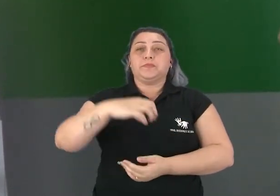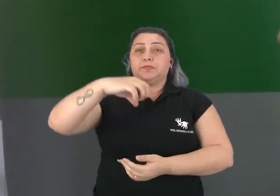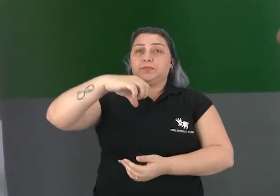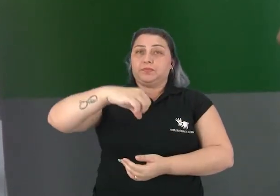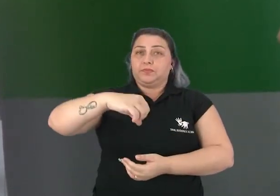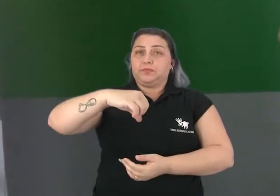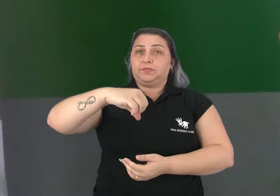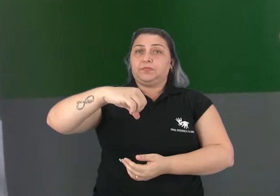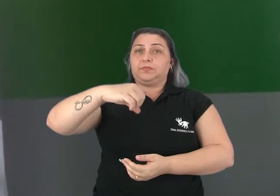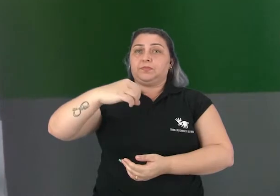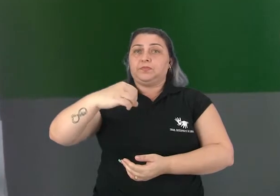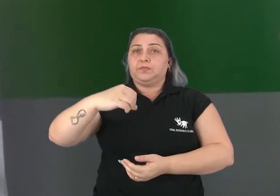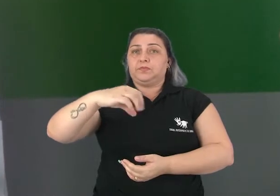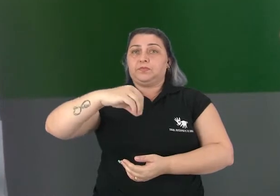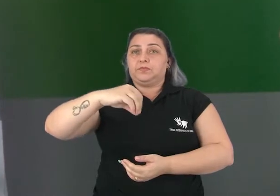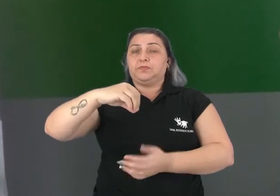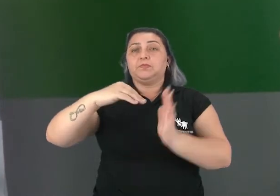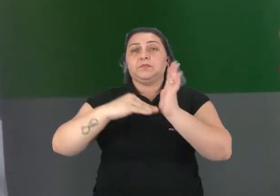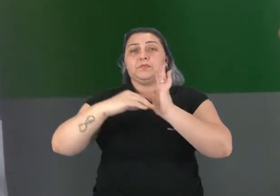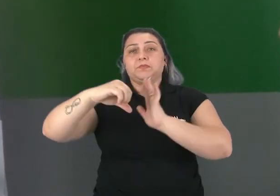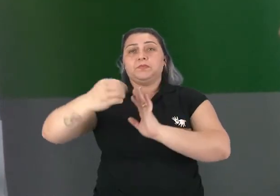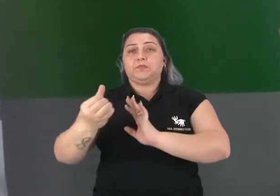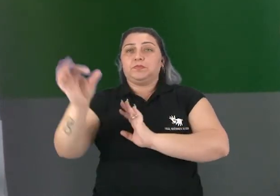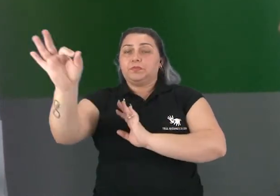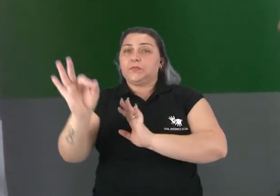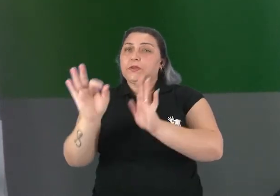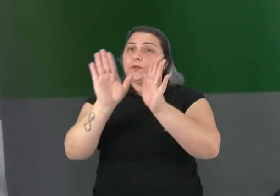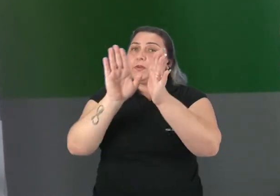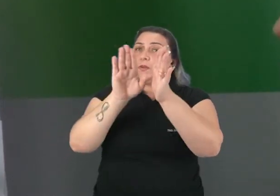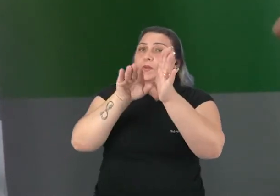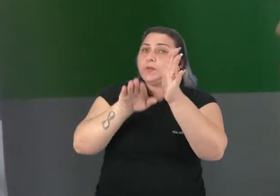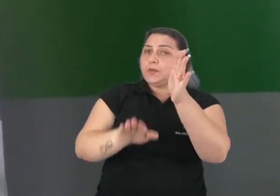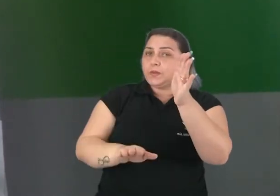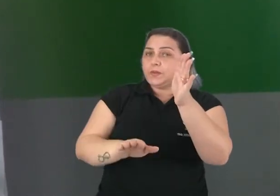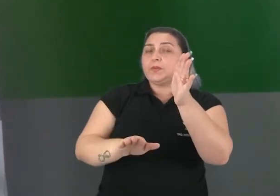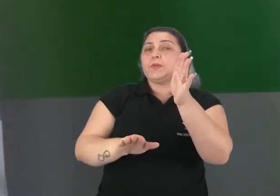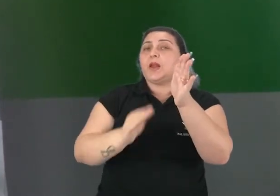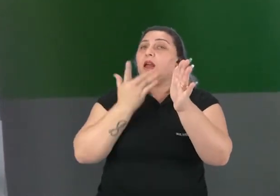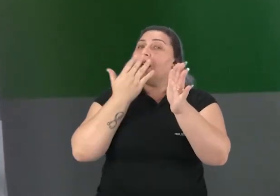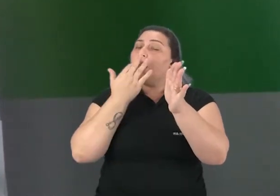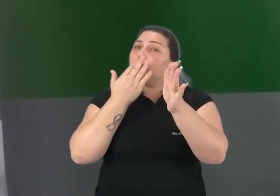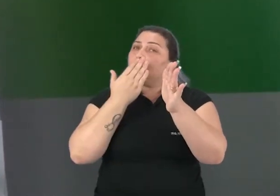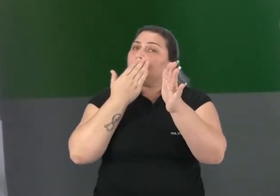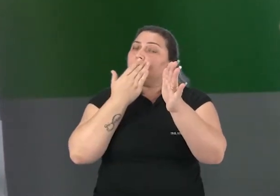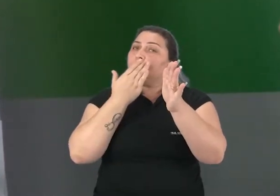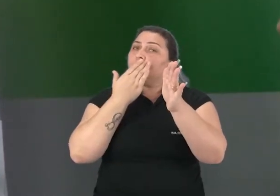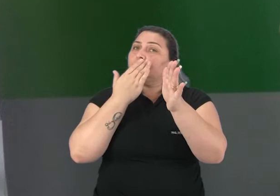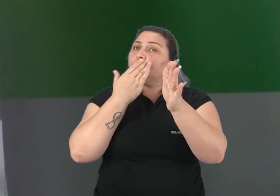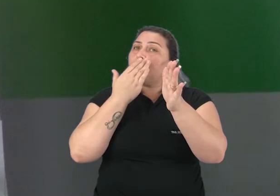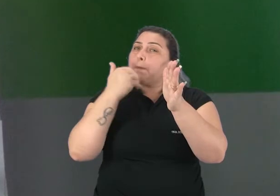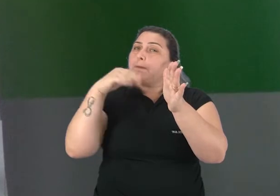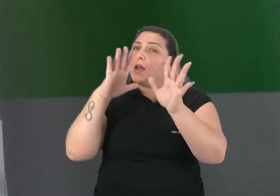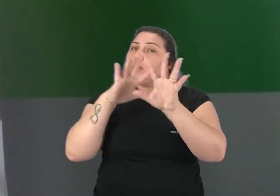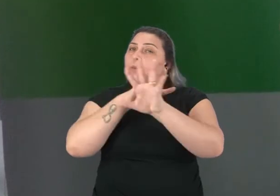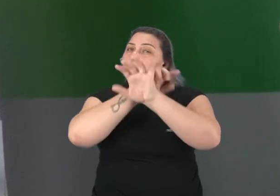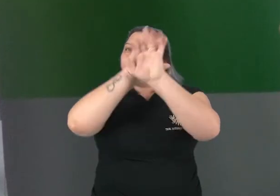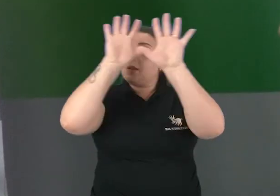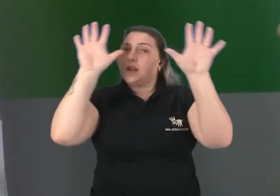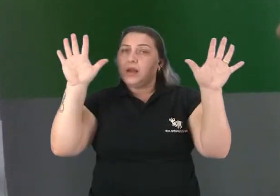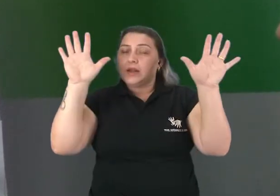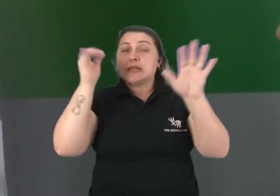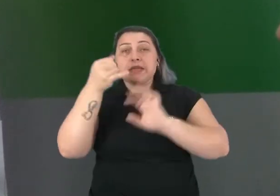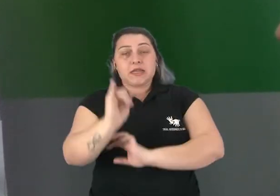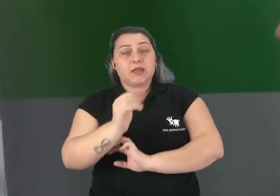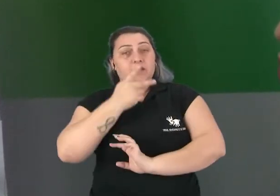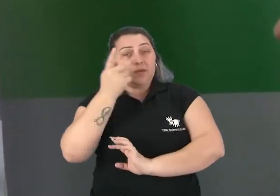a 96%, ó, ele vai diminuindo, ó. Tanto é que as cores elas vão ficando mais claras. Se